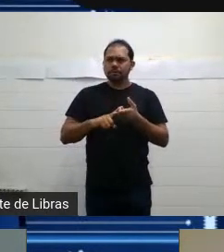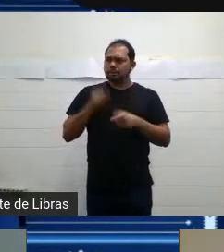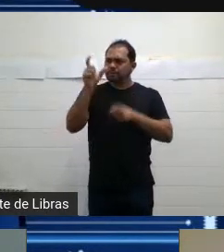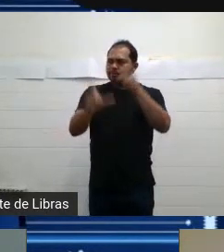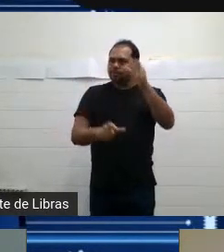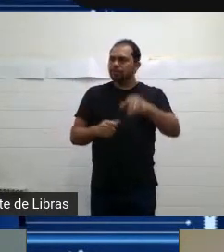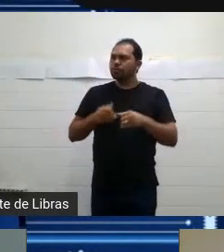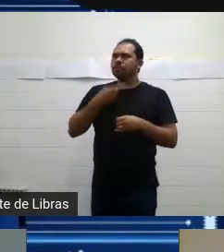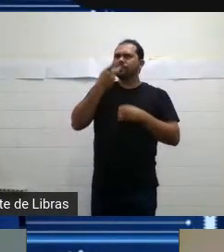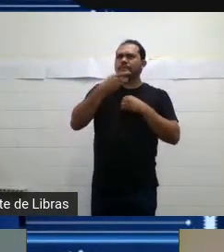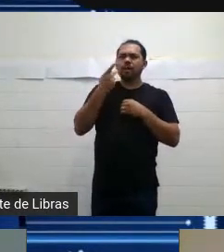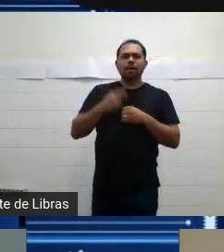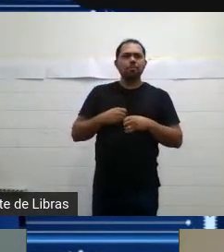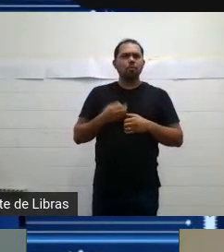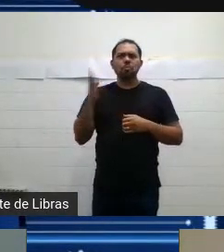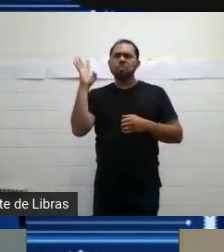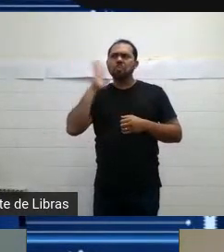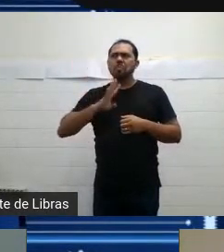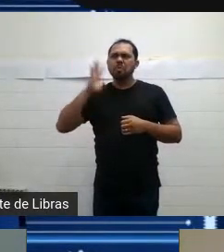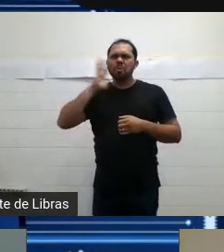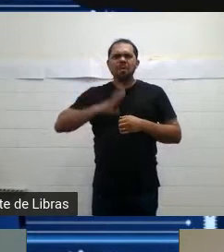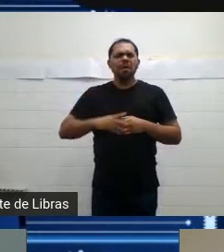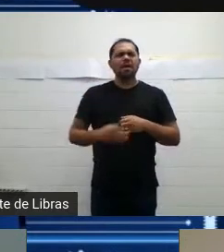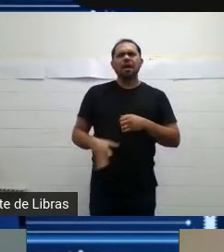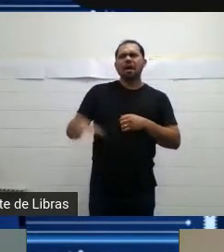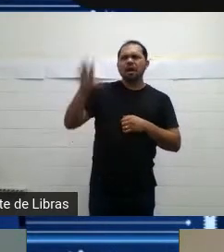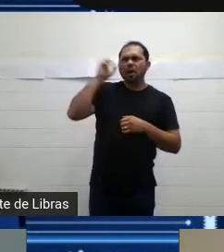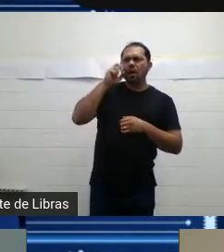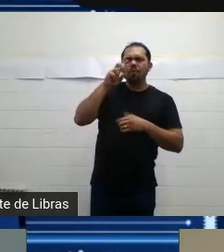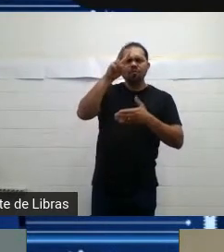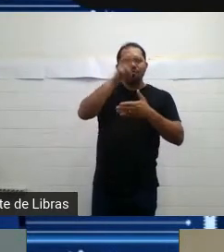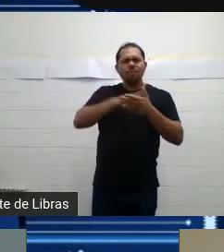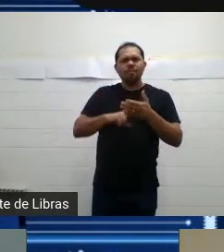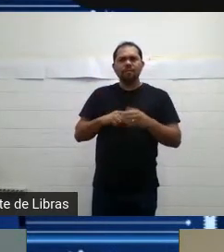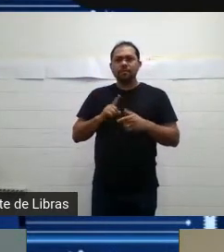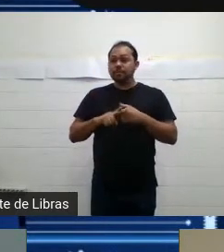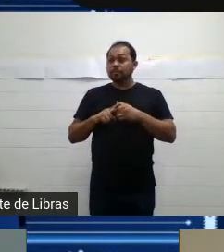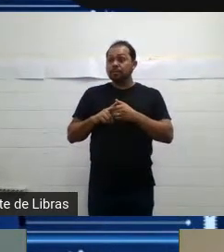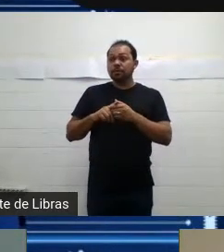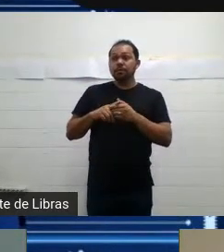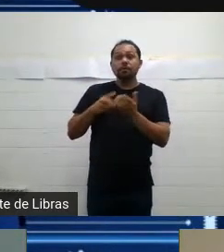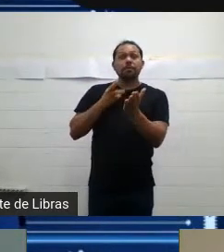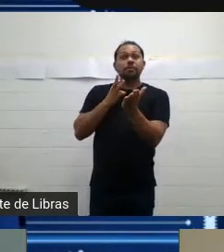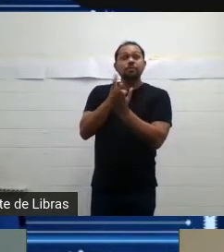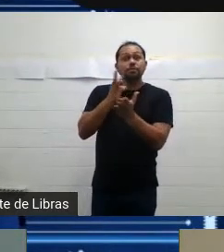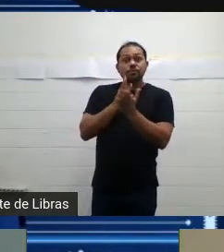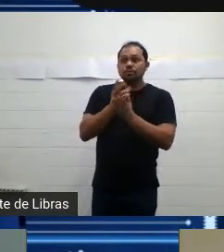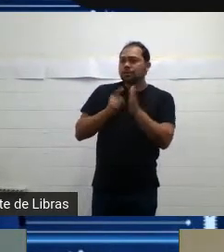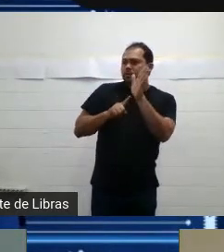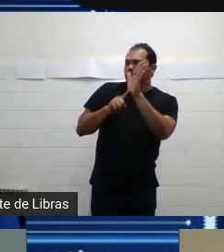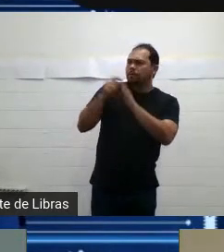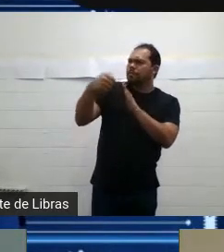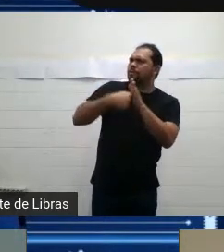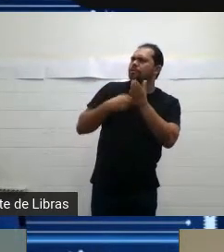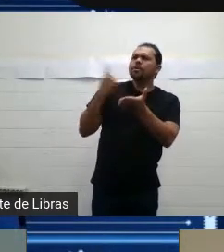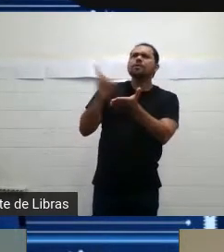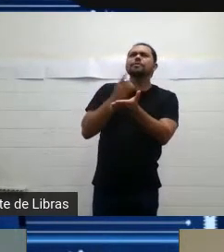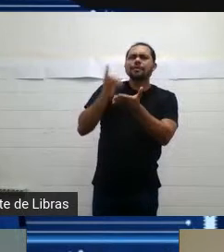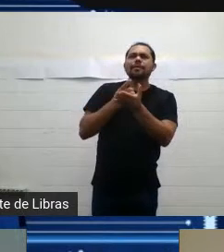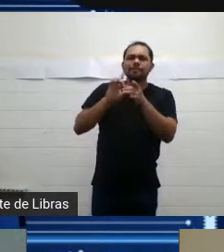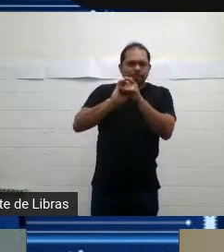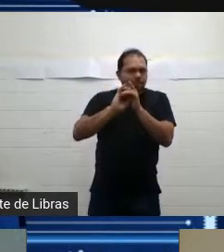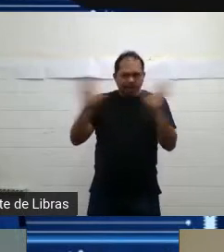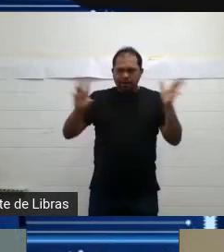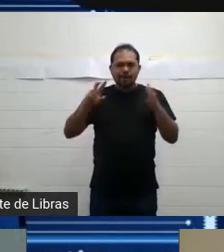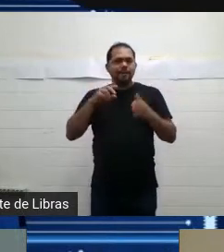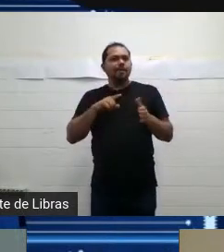uma inspiração ouvi-las. Pessoal aqui no Zap já perguntando se as dissertações de vocês estão publicadas, onde é que encontro. Já estou também